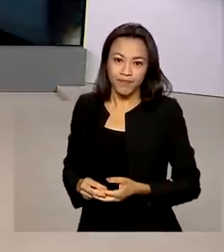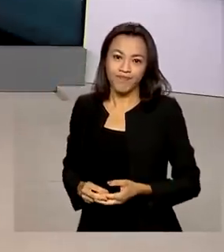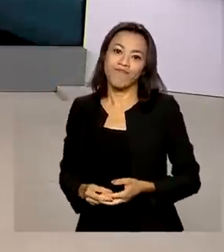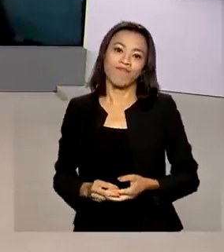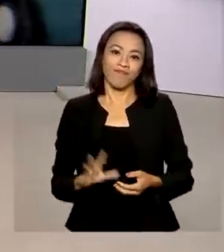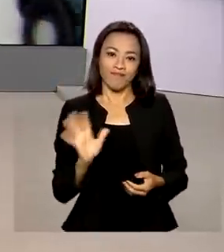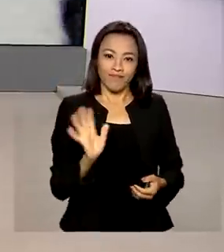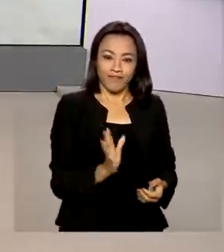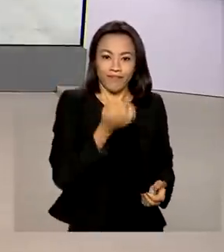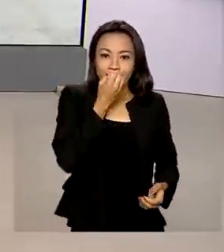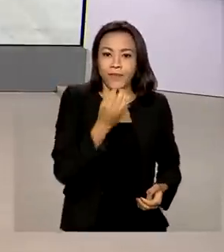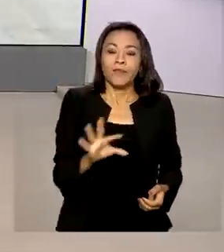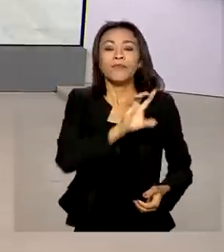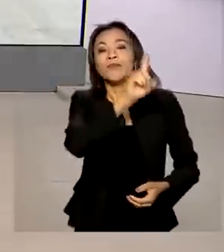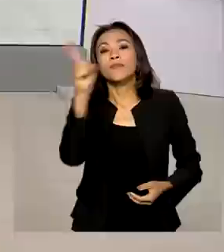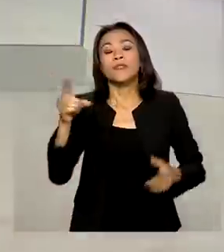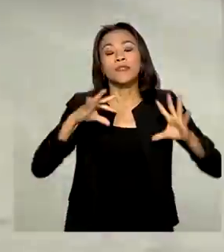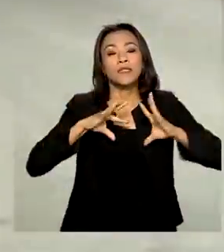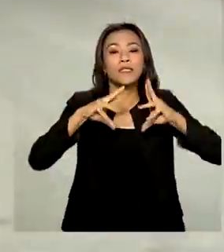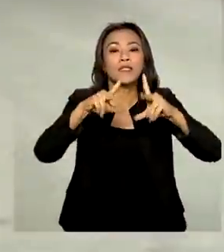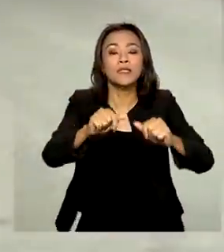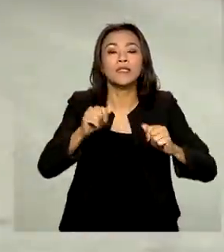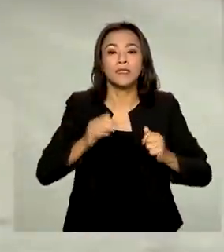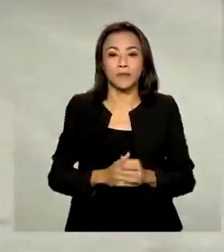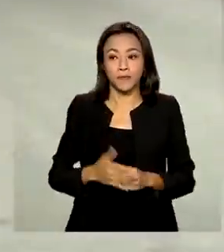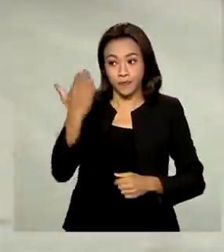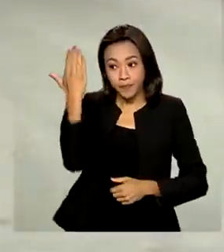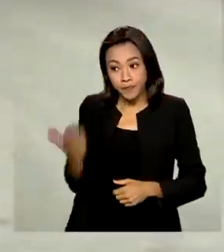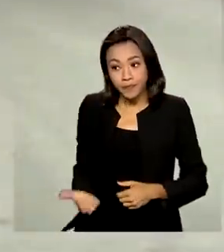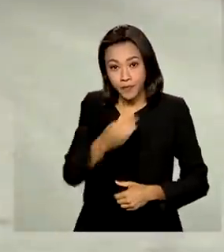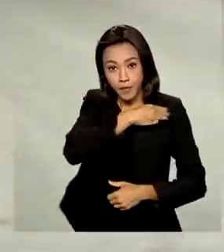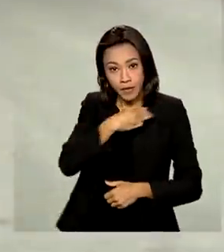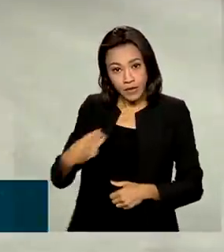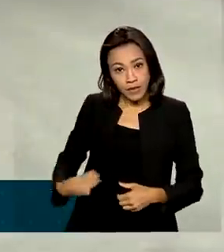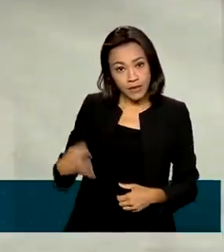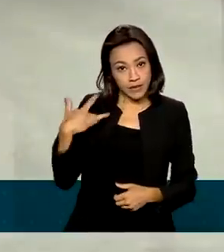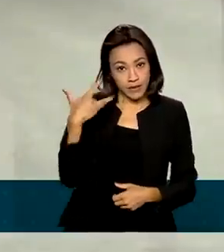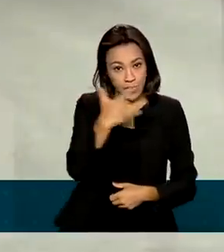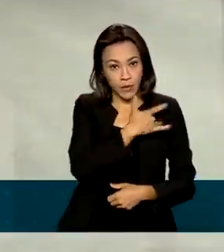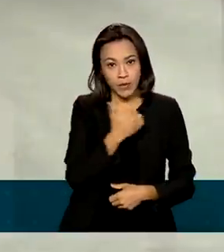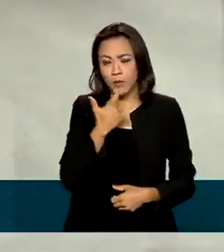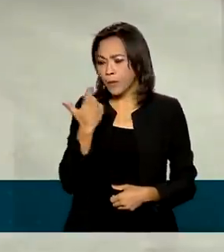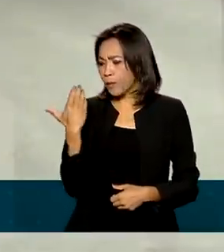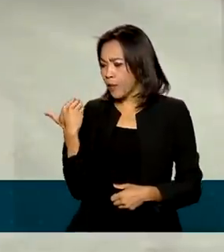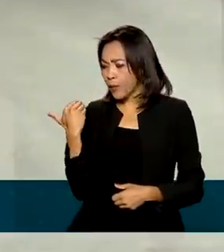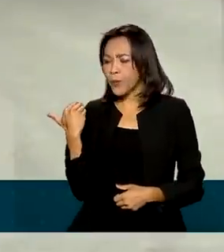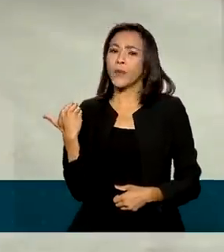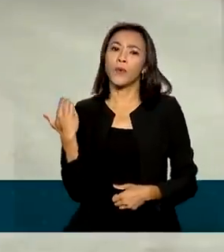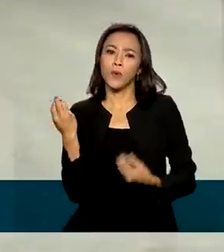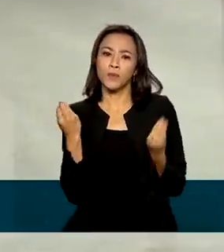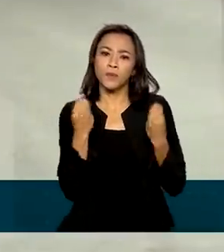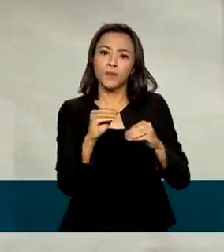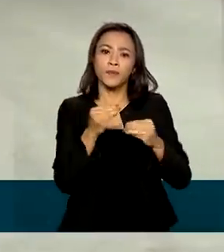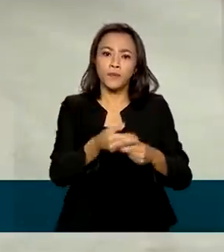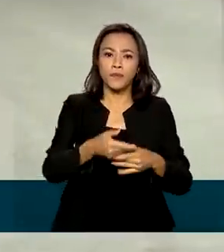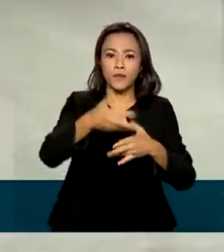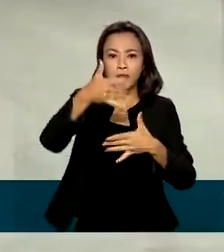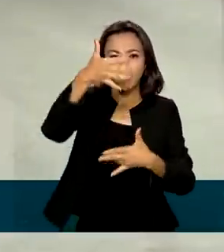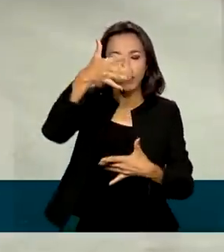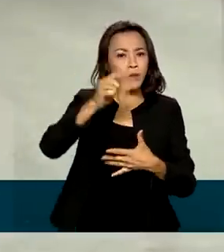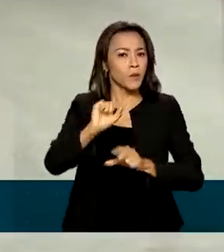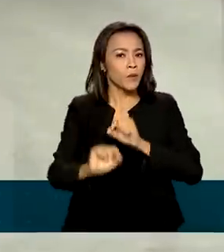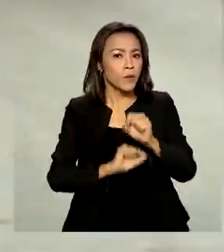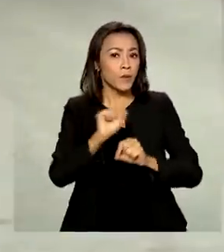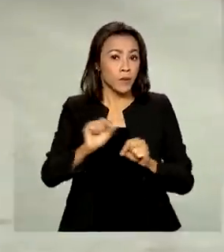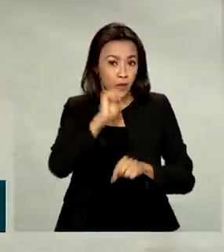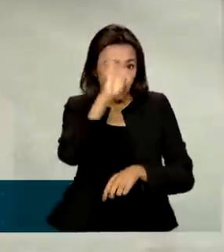Oi Oi Renata bom dia bom dia a todos o ministro da saúde Marcelo Queiroga informou a pouco por meio das redes sociais e o Brasil